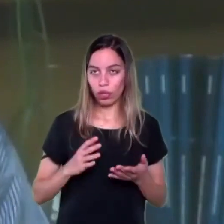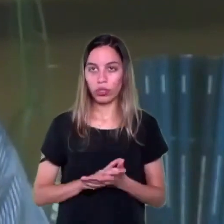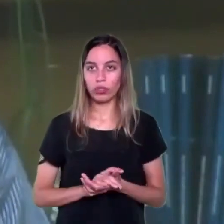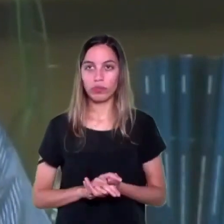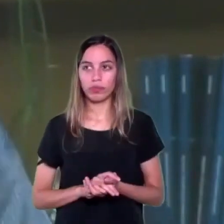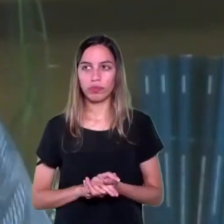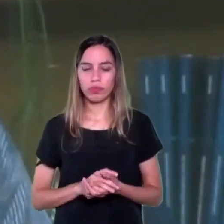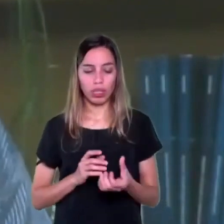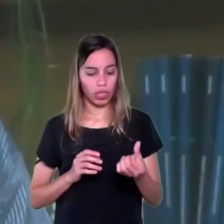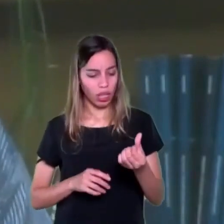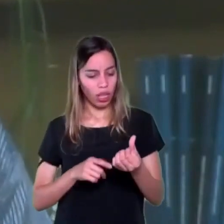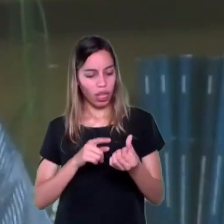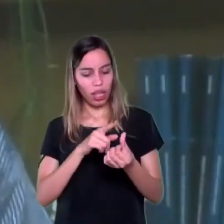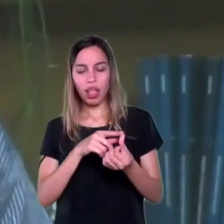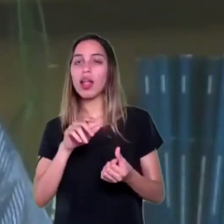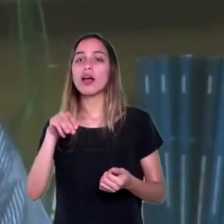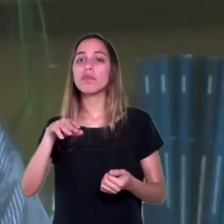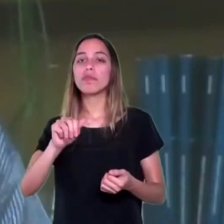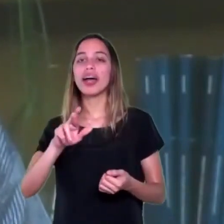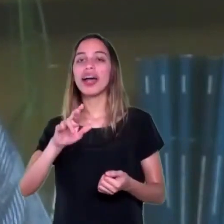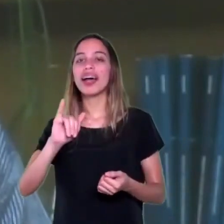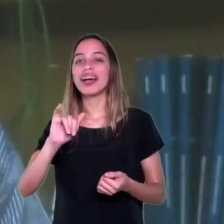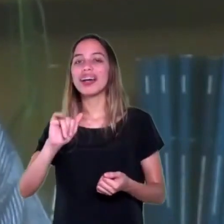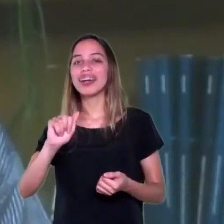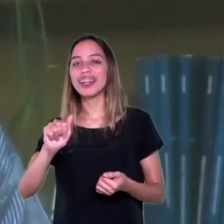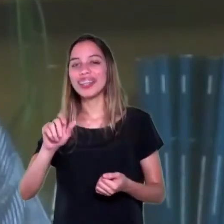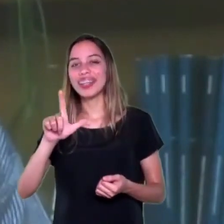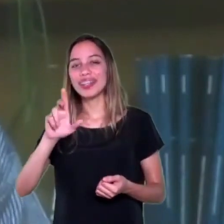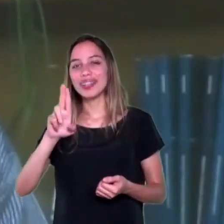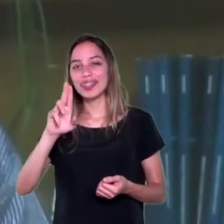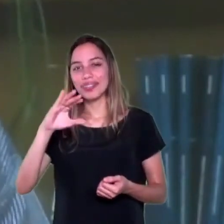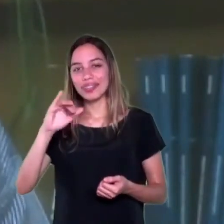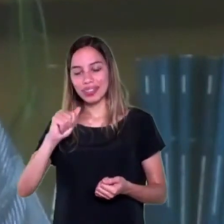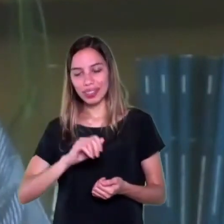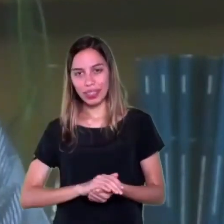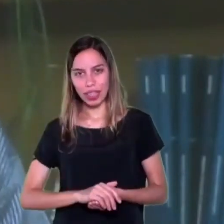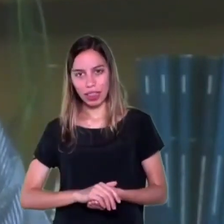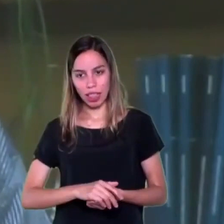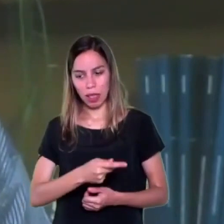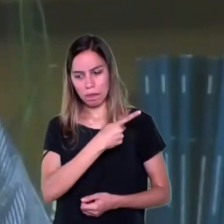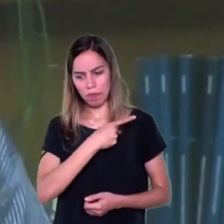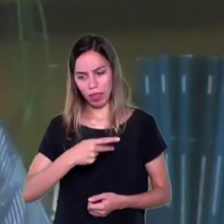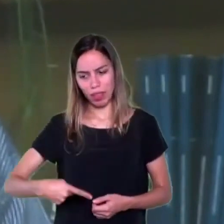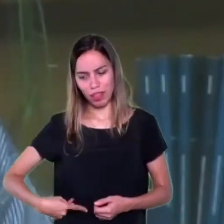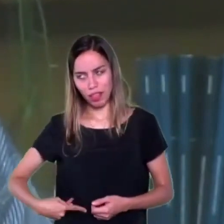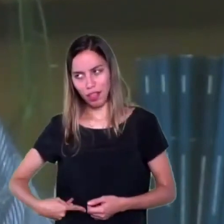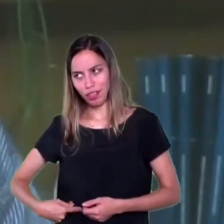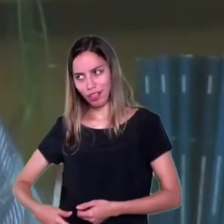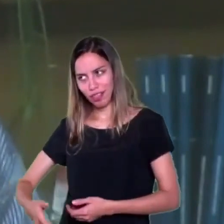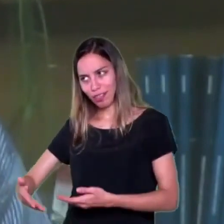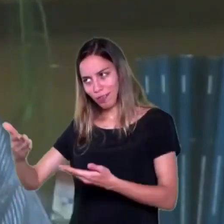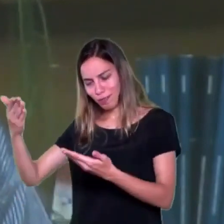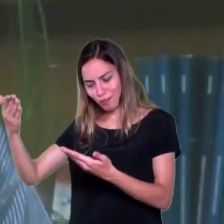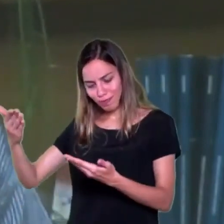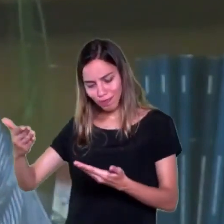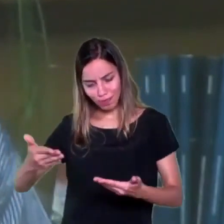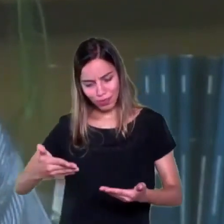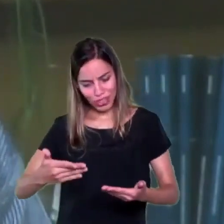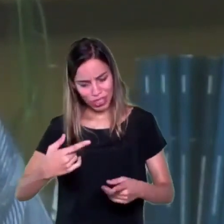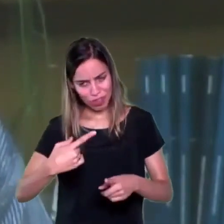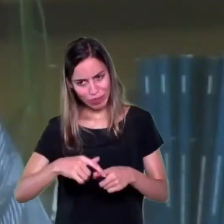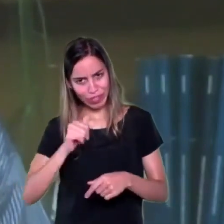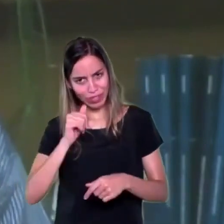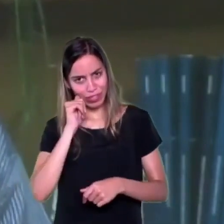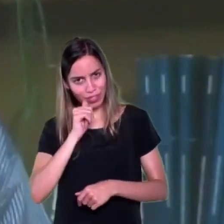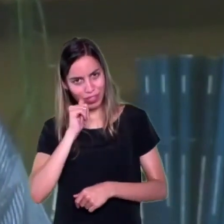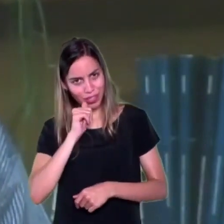a Maria Lúcia Mendes, que foi a nossa presidente de honra, porque ela é uma das maiores